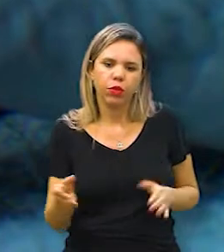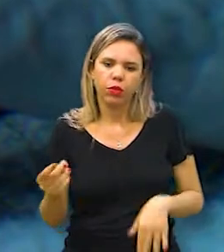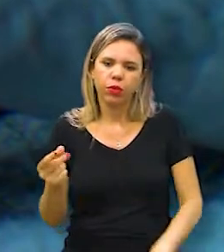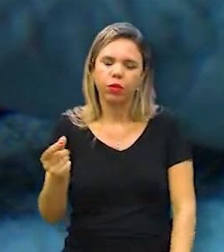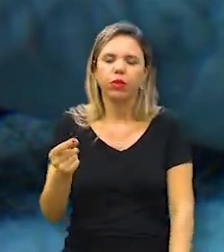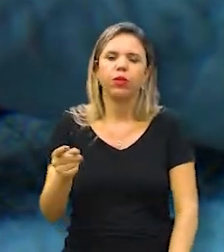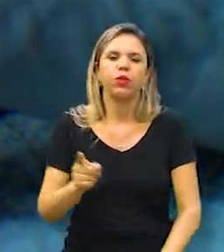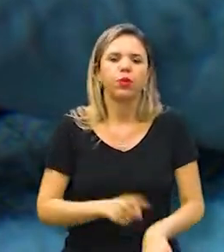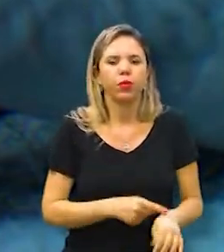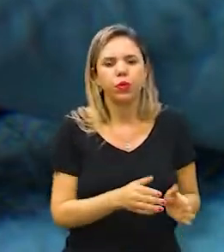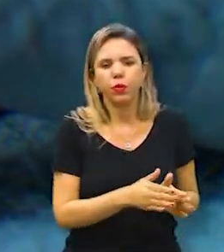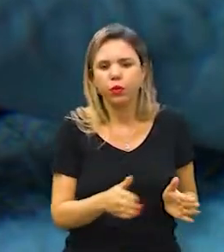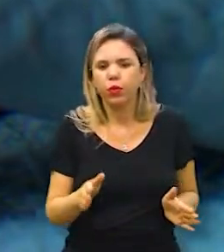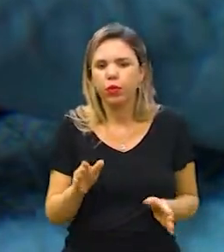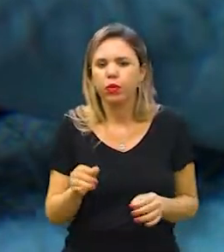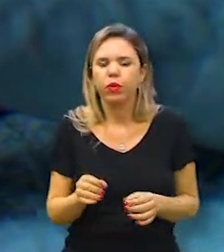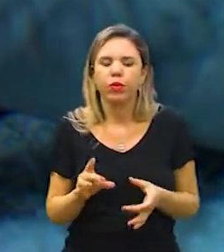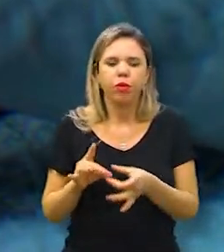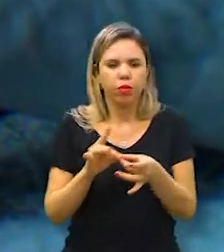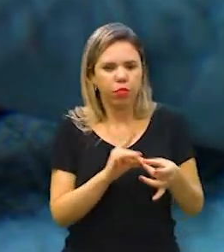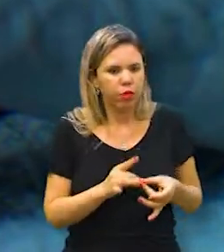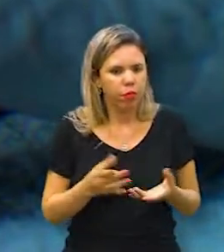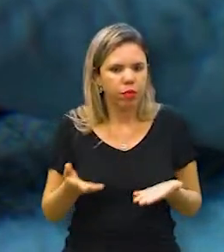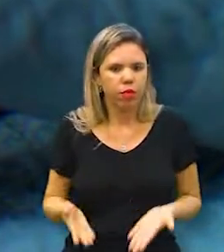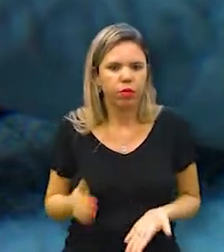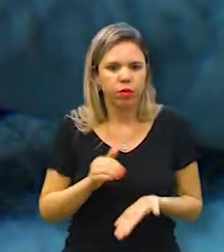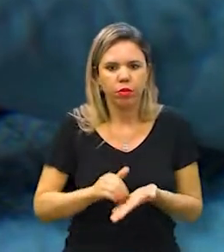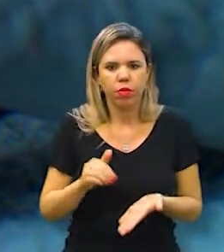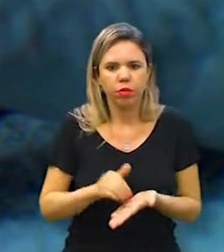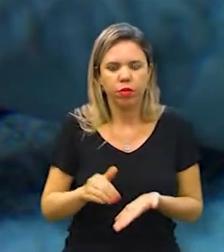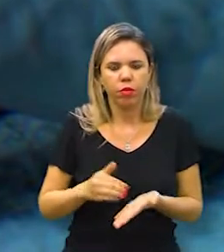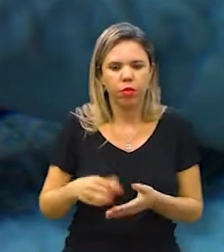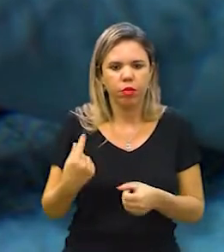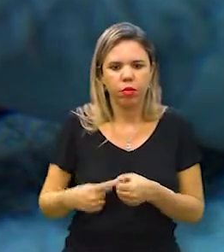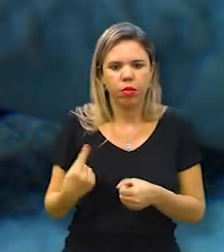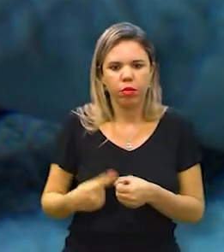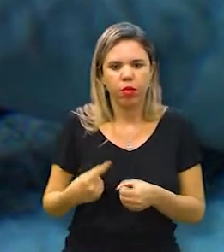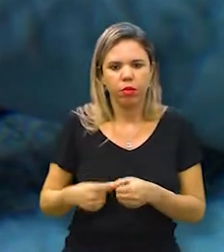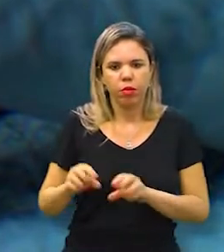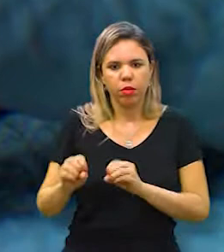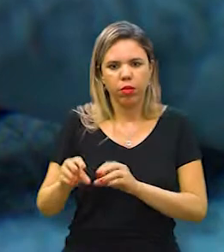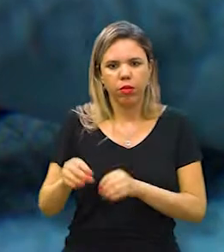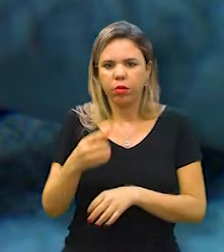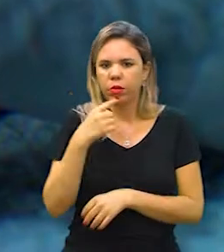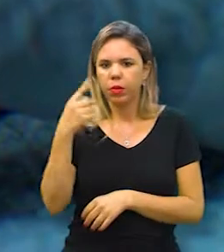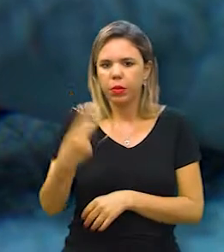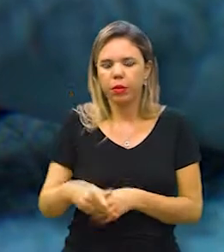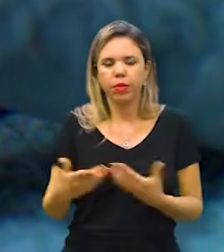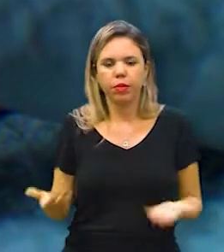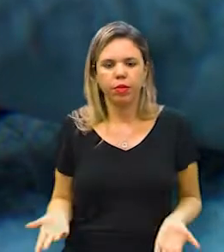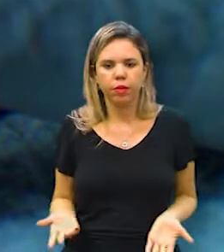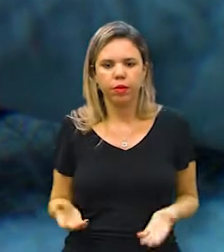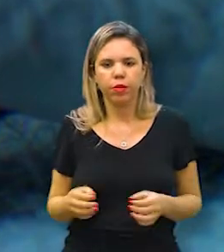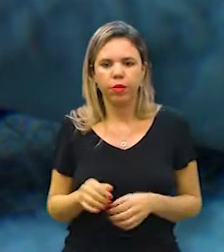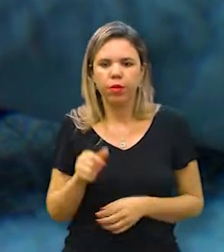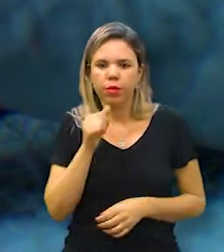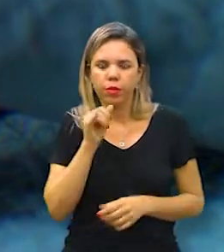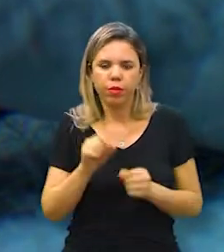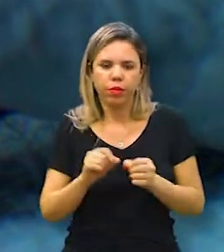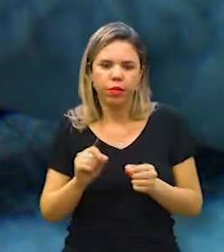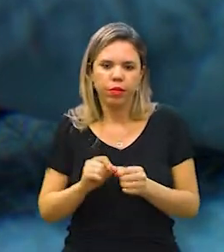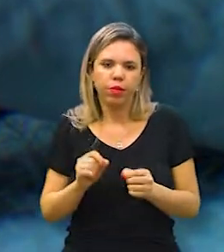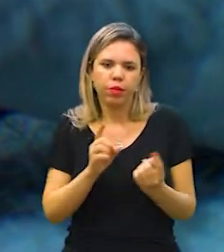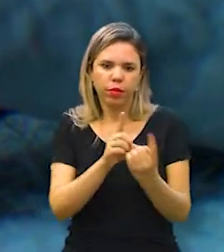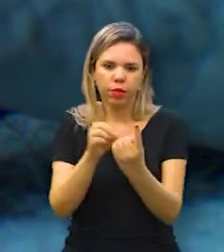tempo, uma parceria com a Secretaria Municipal de Educação de Campinas, inclusive fazendo